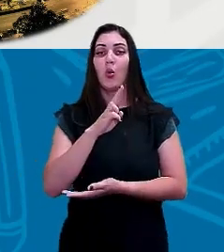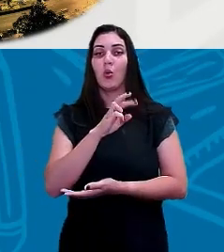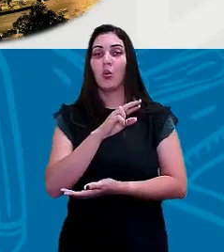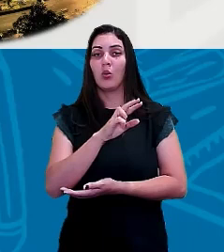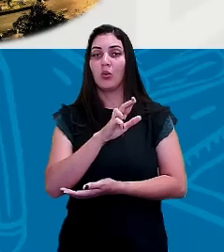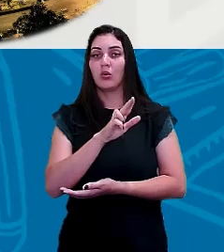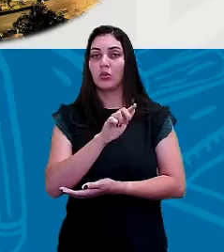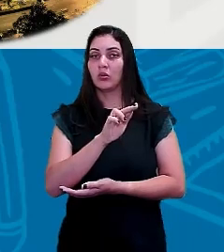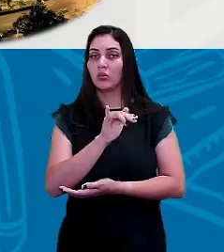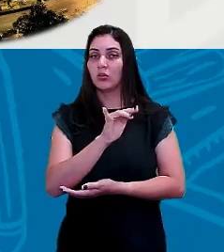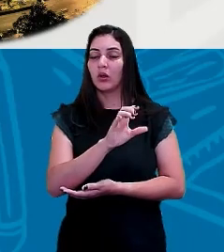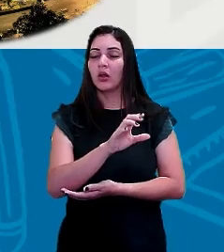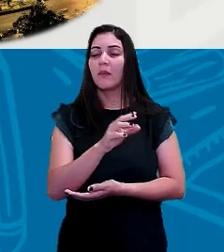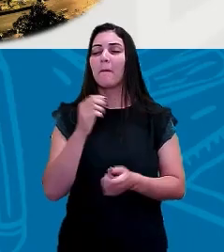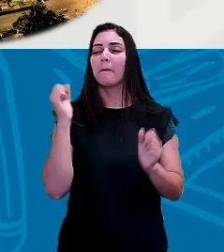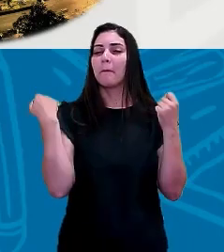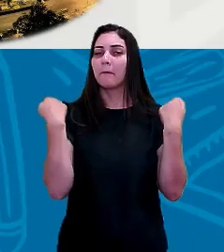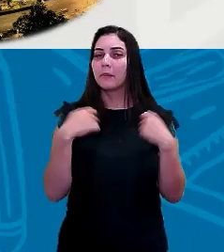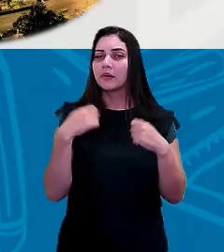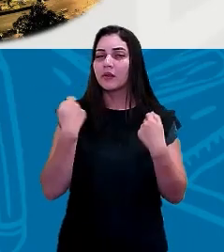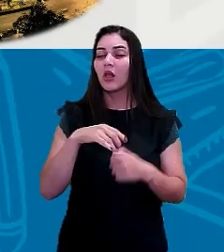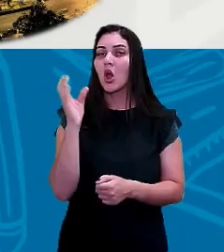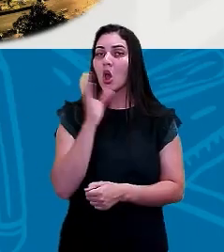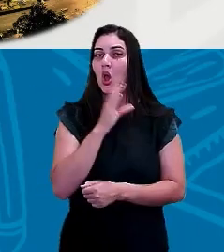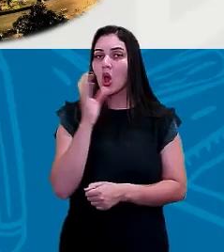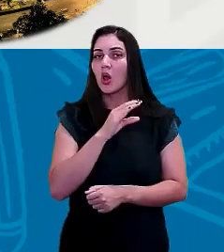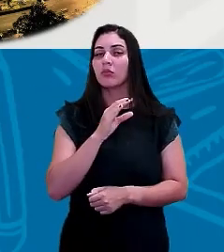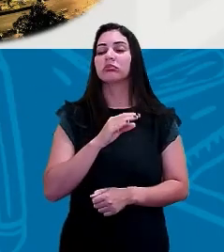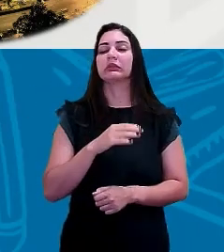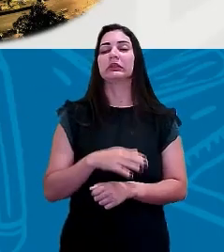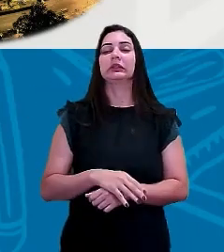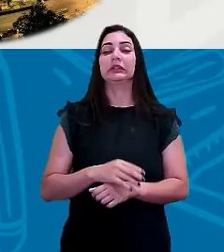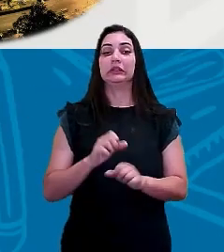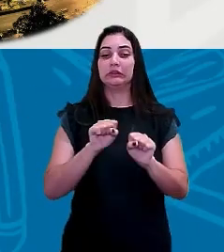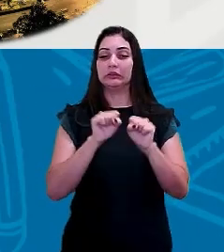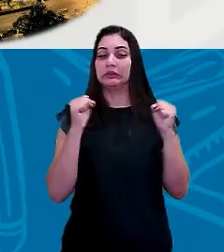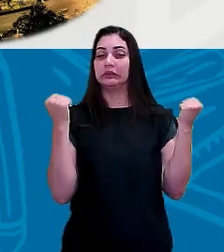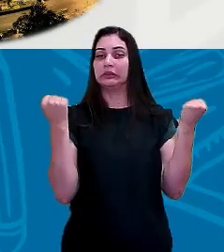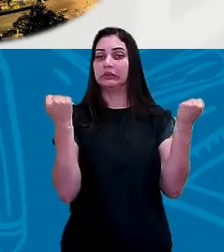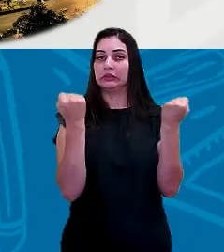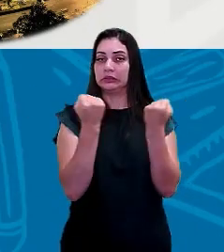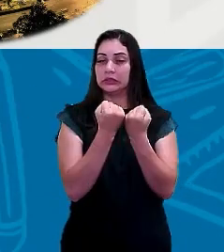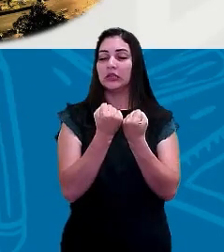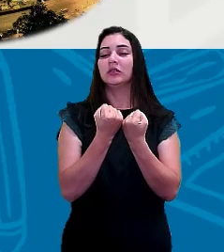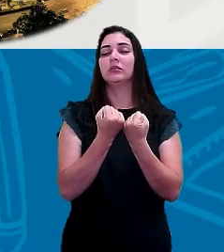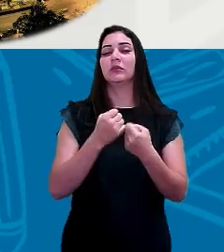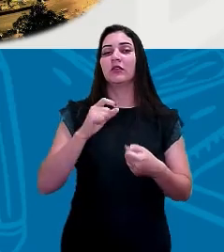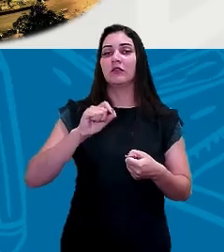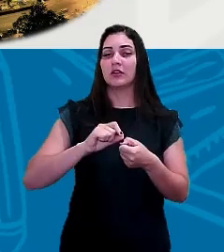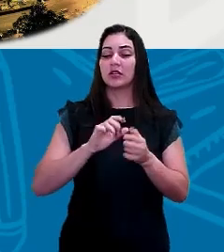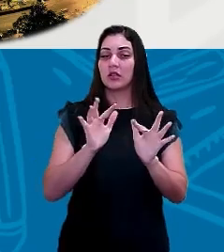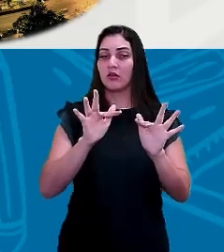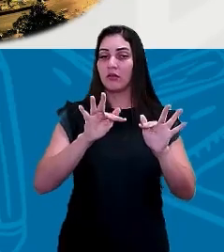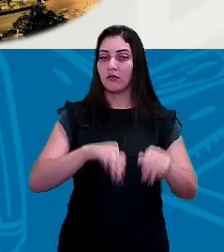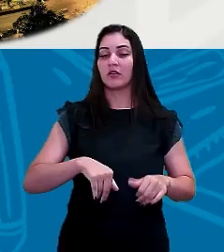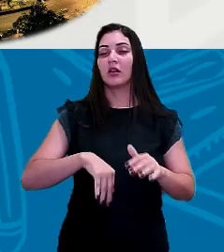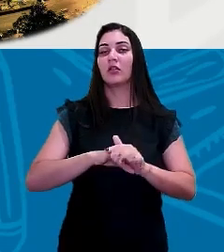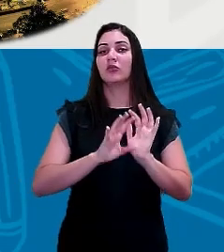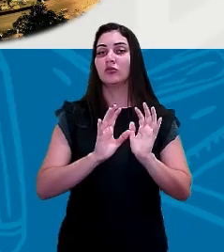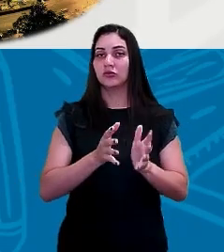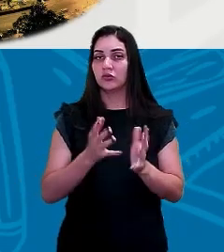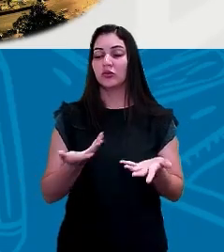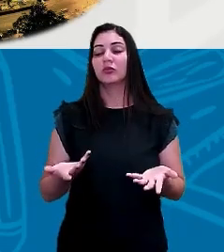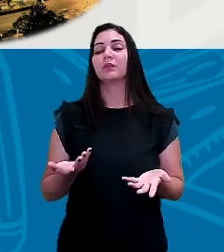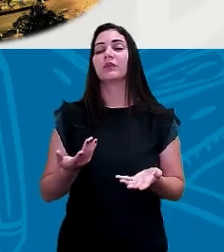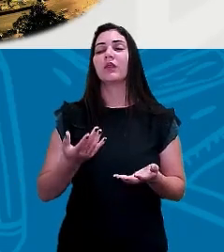para deixar tudo organizado. Então, às pressas, ele fez esse estádio para ser realizado a final dos Jogos. E ele era o anfitrião, né?